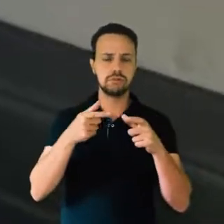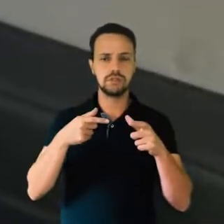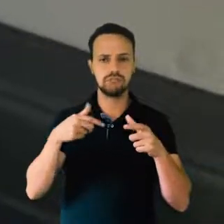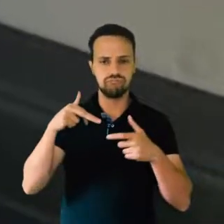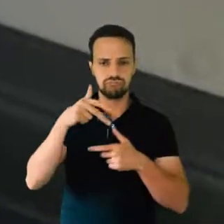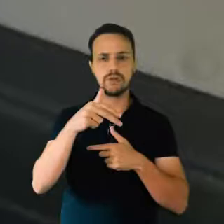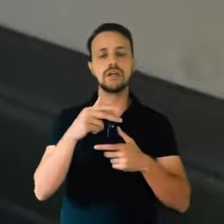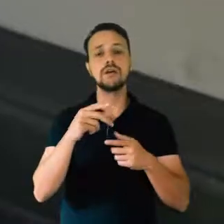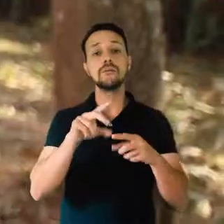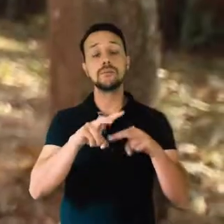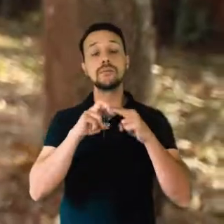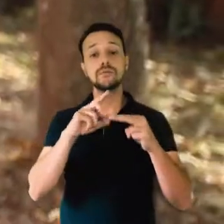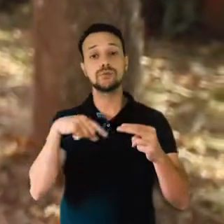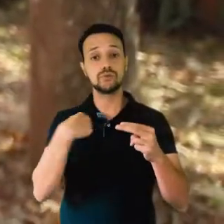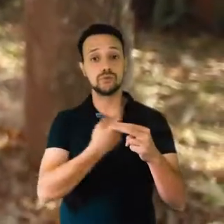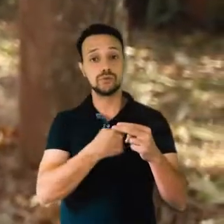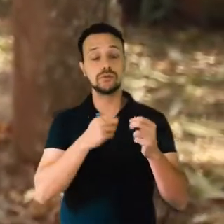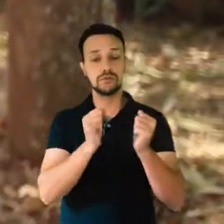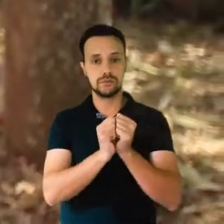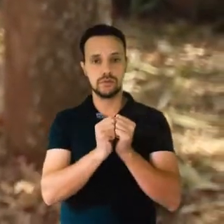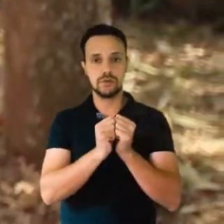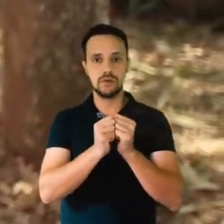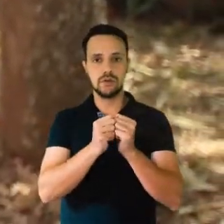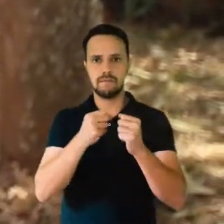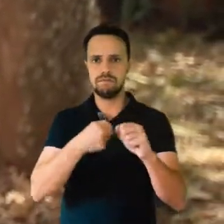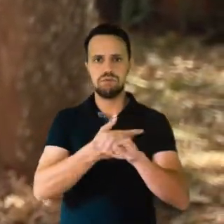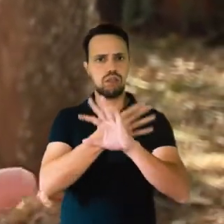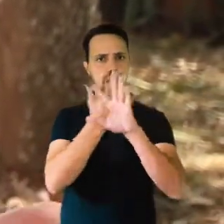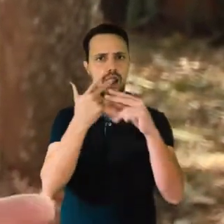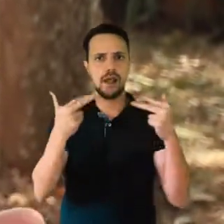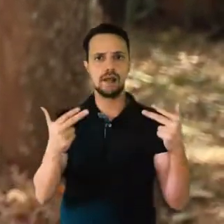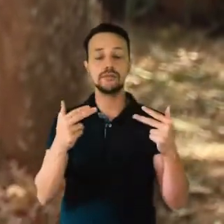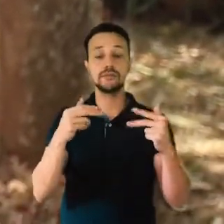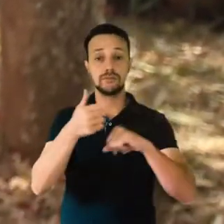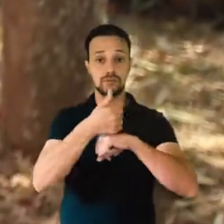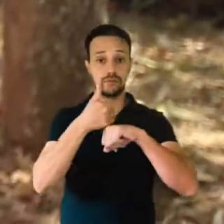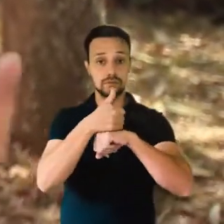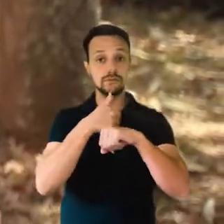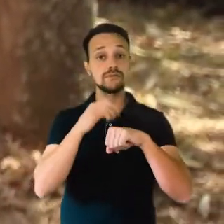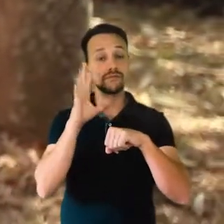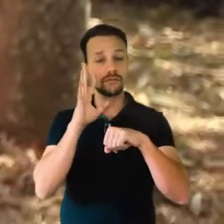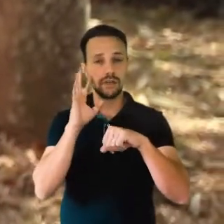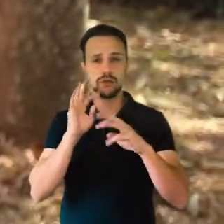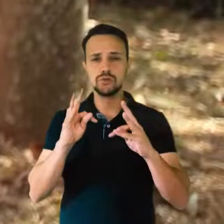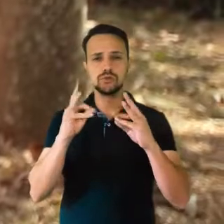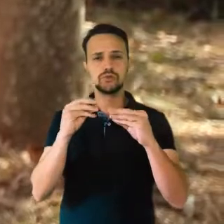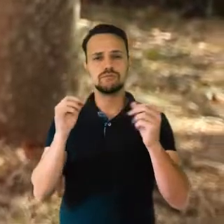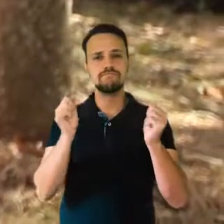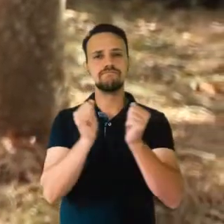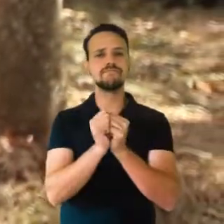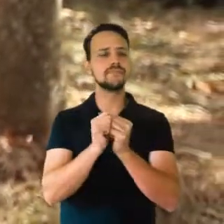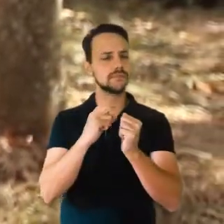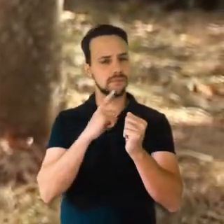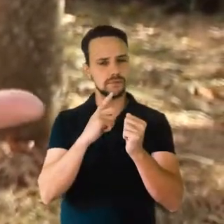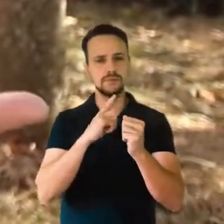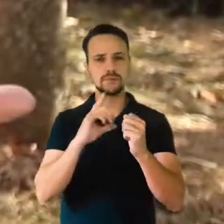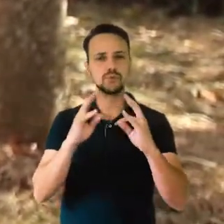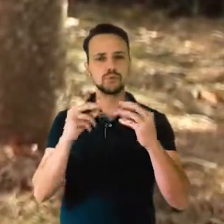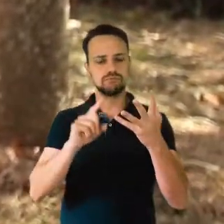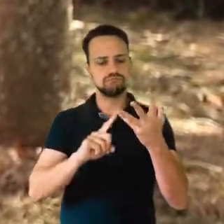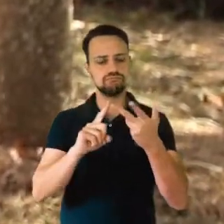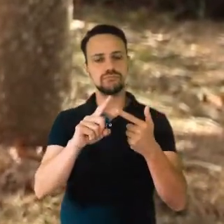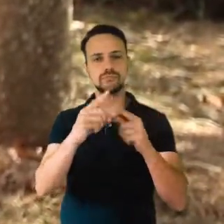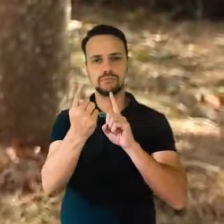né? E a gente vai com uma equipe multiprofissional e isso é muito bacana, ter uma equipe completa ali para lidar com todas